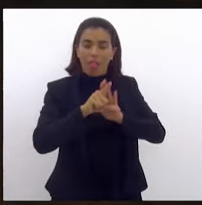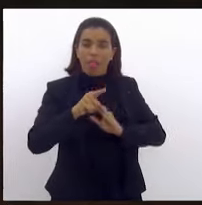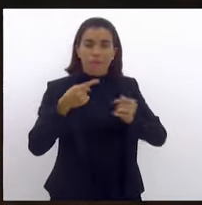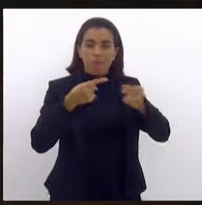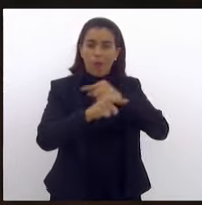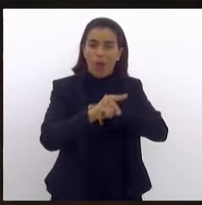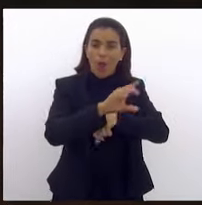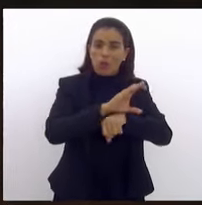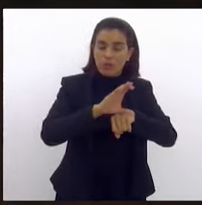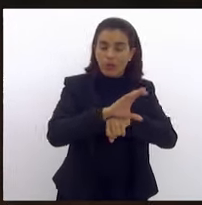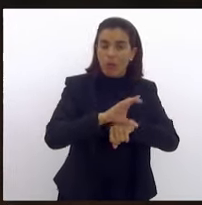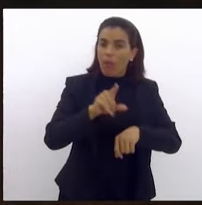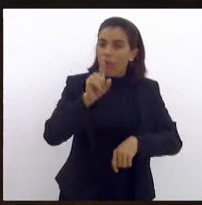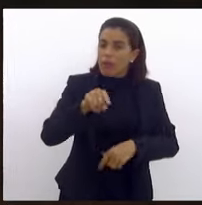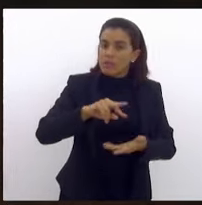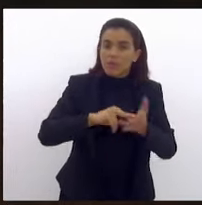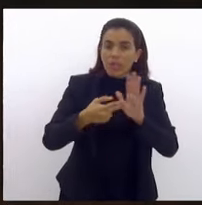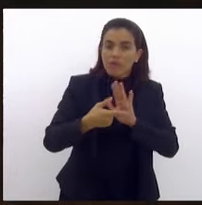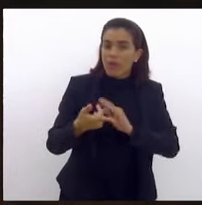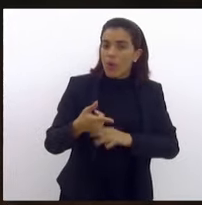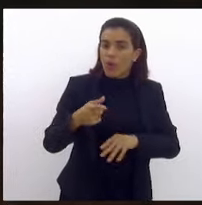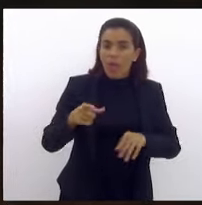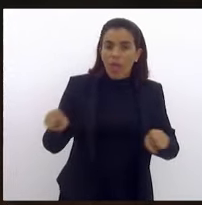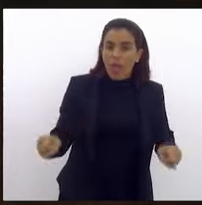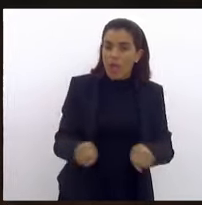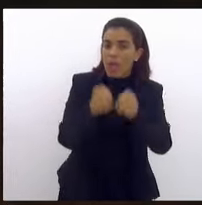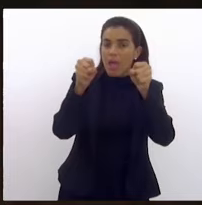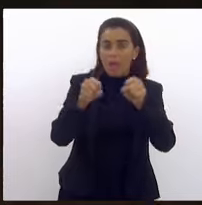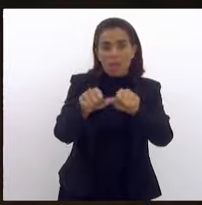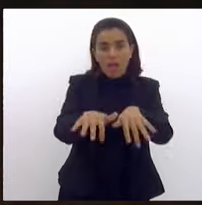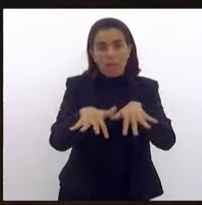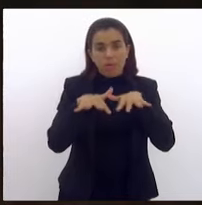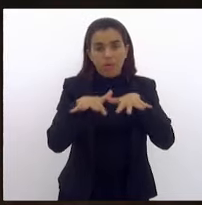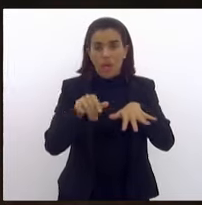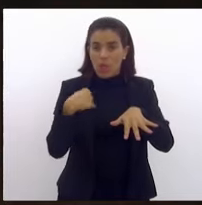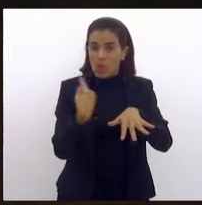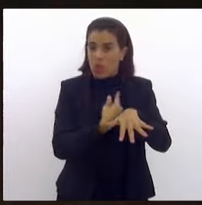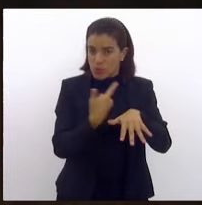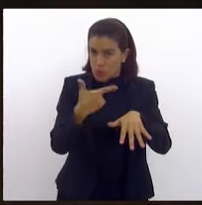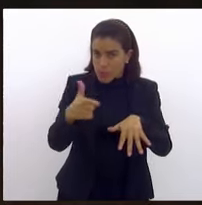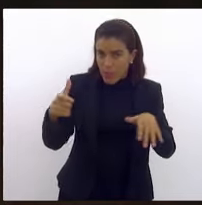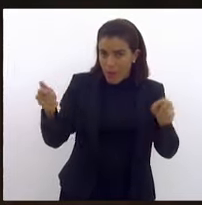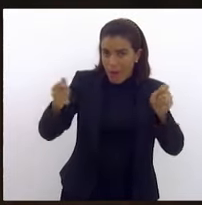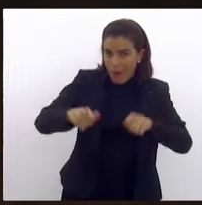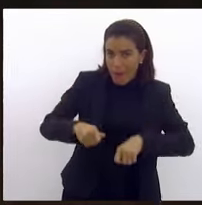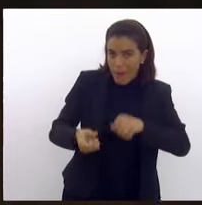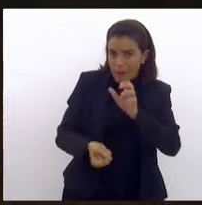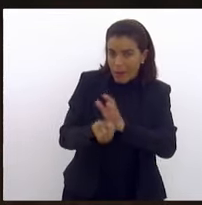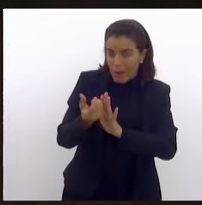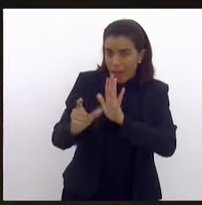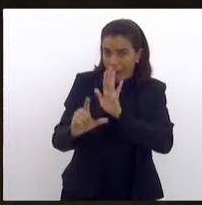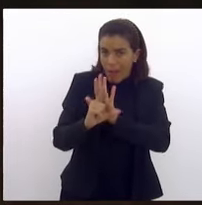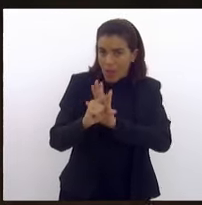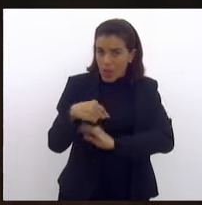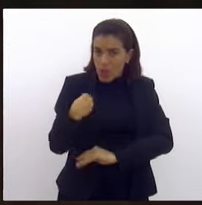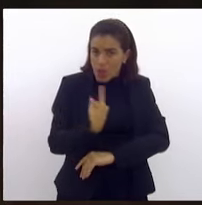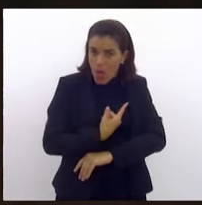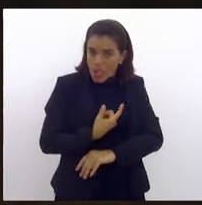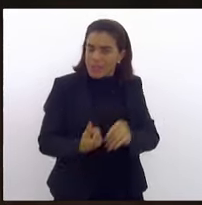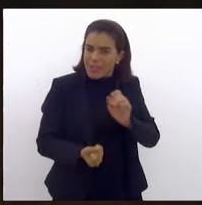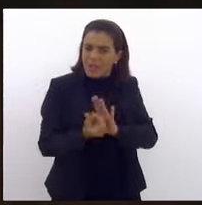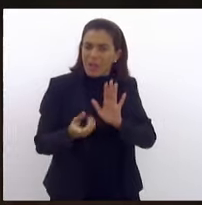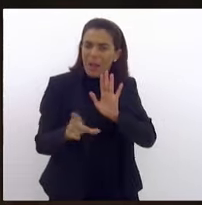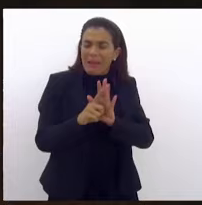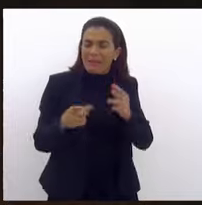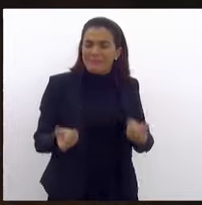uma facada no peito do próprio parlamento, é dizer que nós temos a incapacidade de legislar aquilo que nós mesmos legislamos.